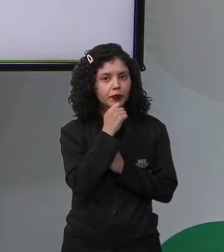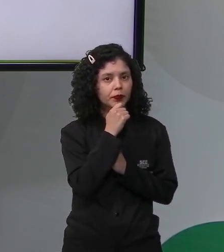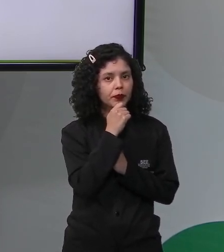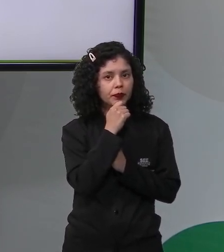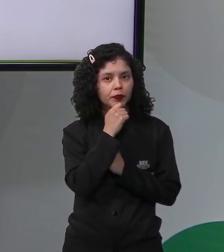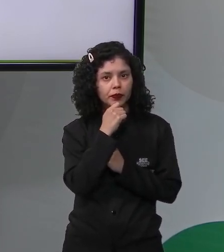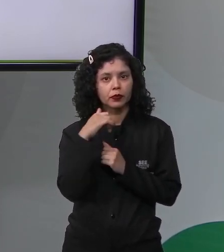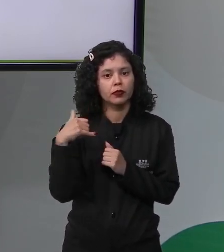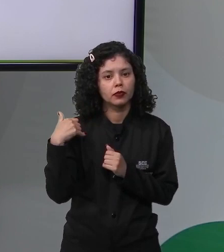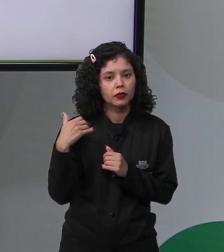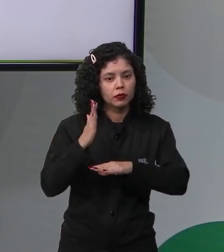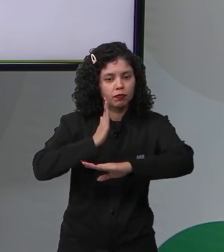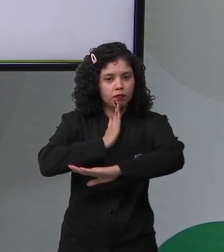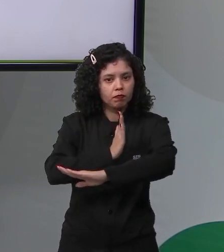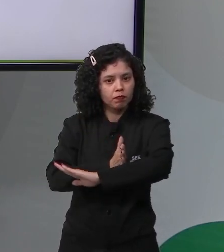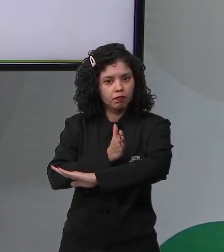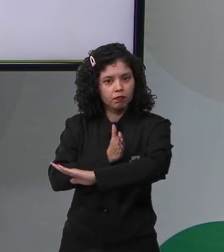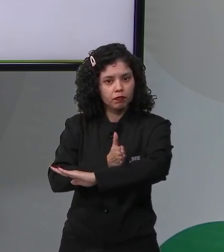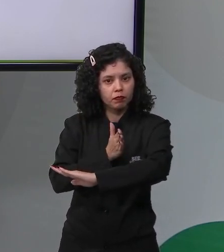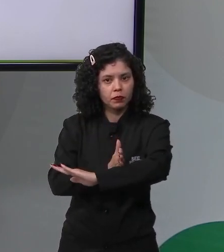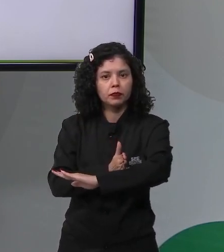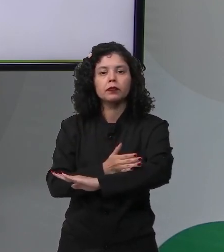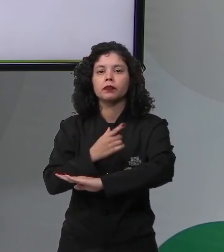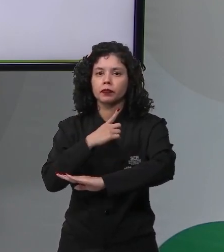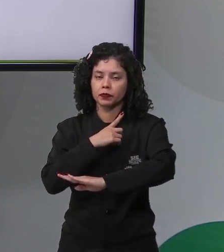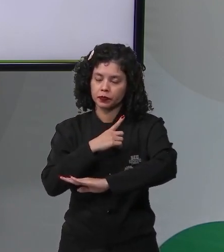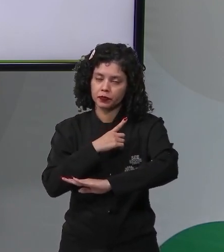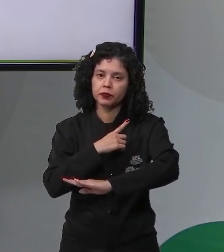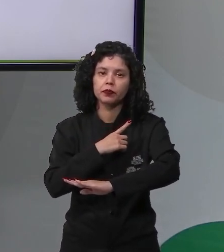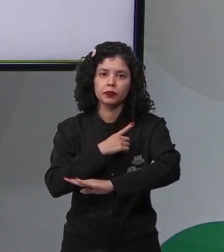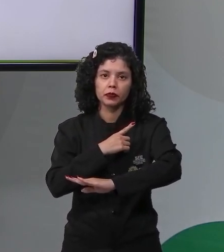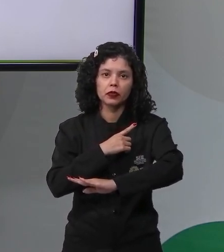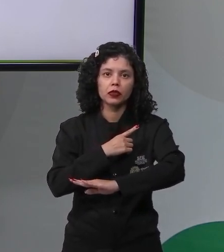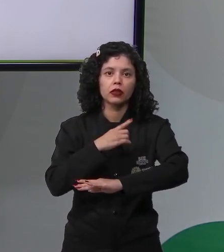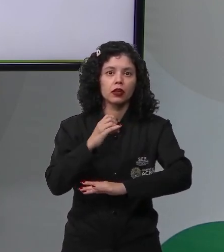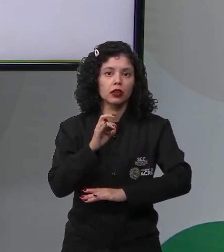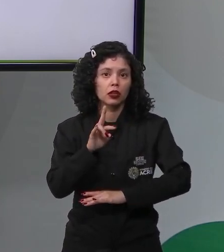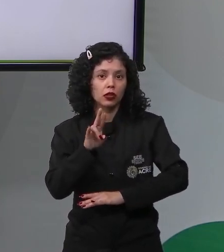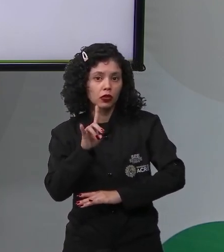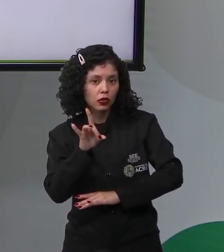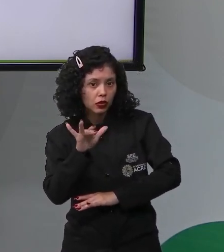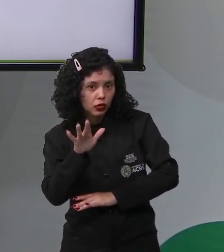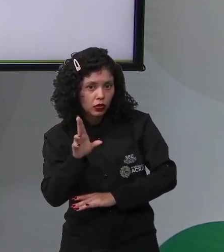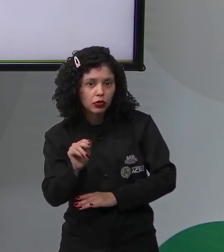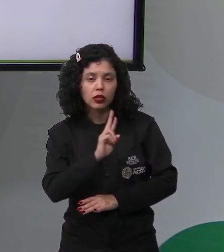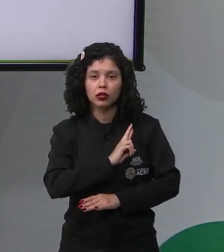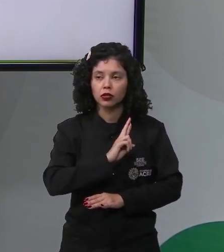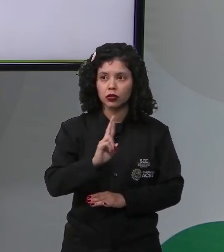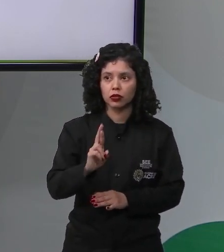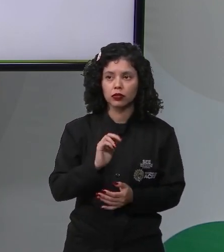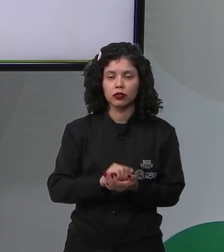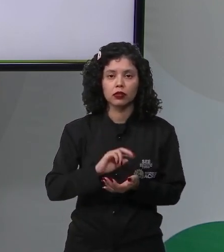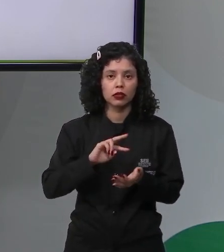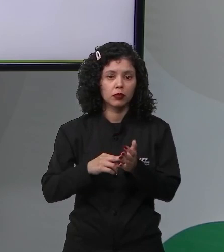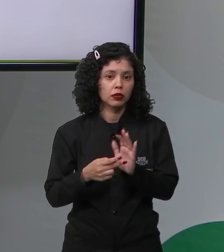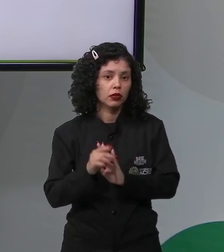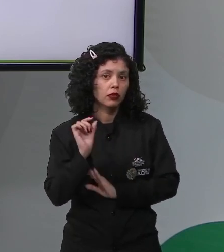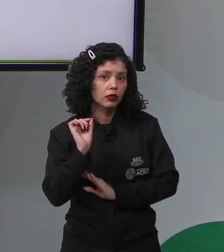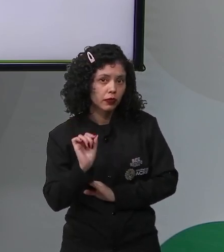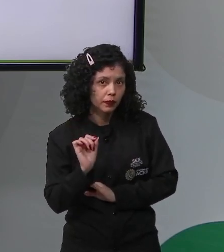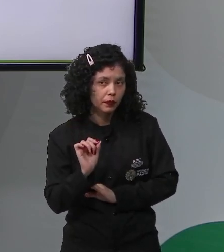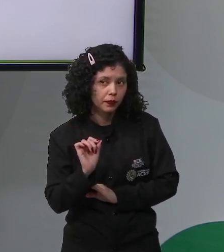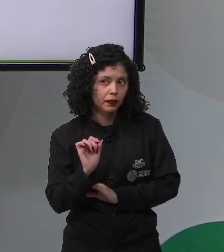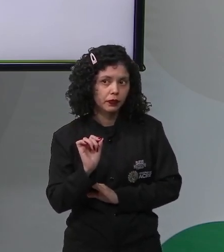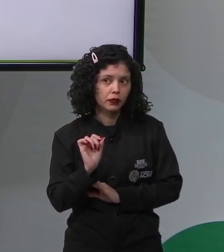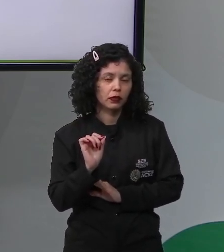a Idade Média, né, em que nós tínhamos uma ideologia eminentemente religiosa. O que eu estou querendo dizer é o